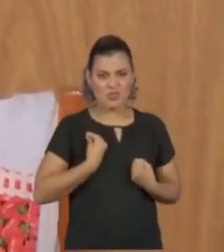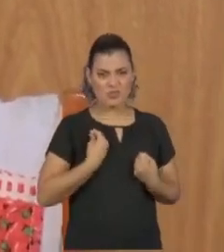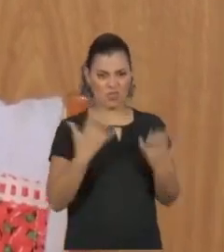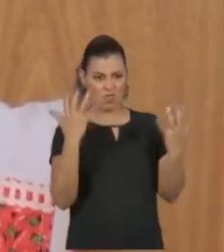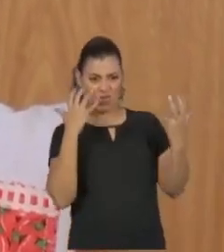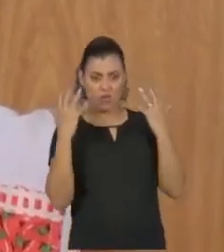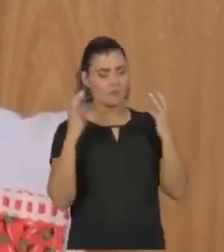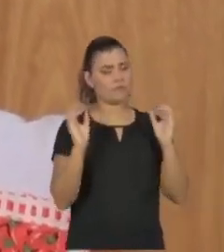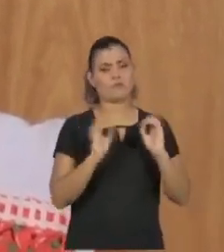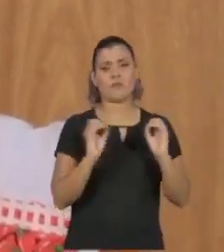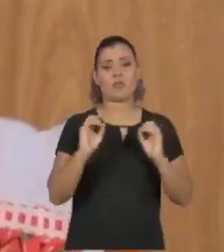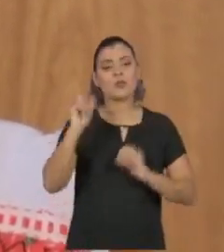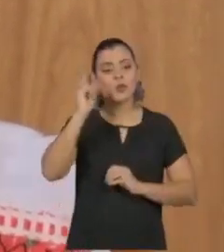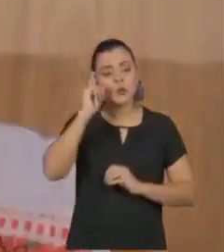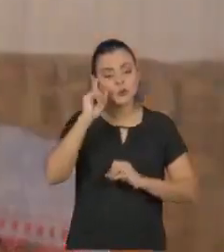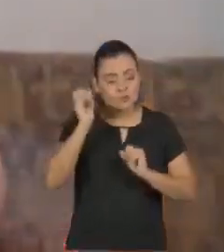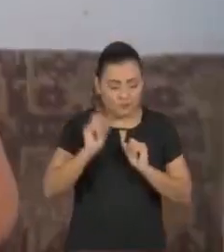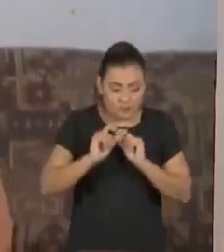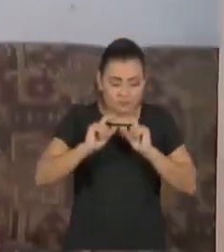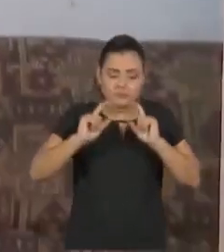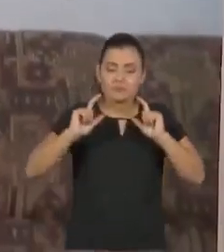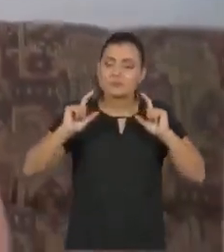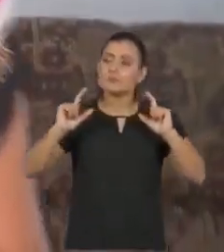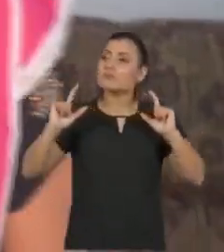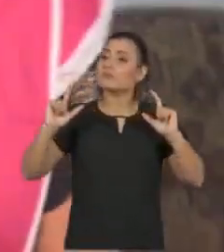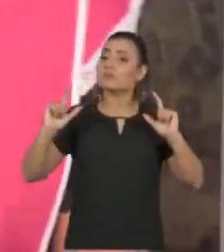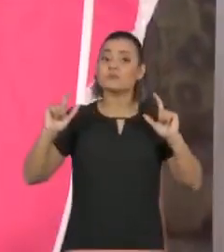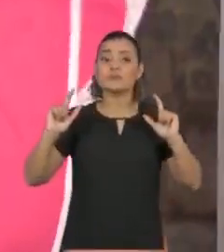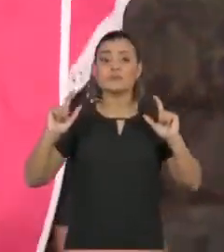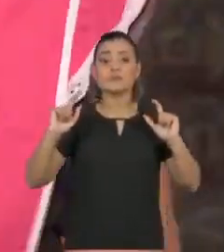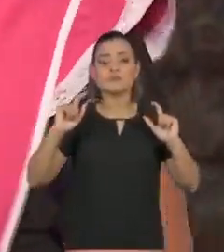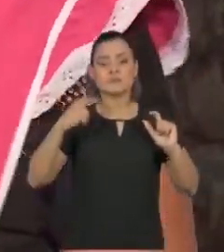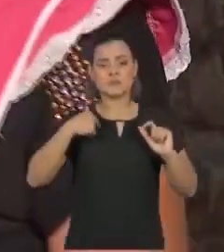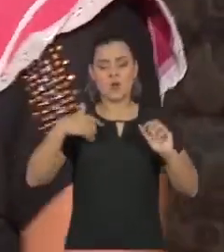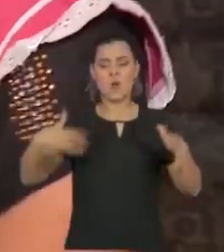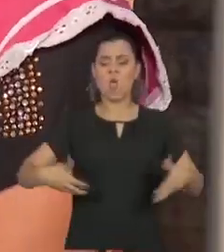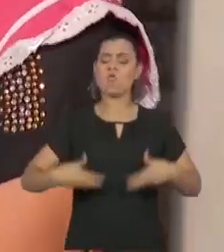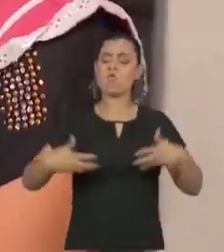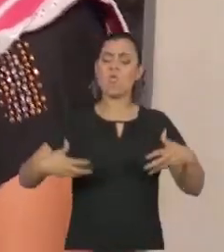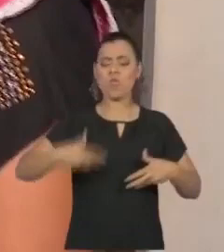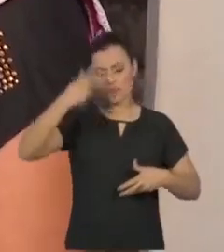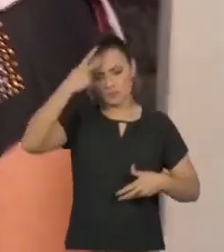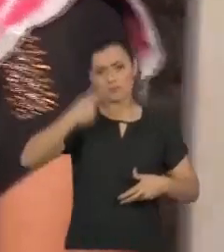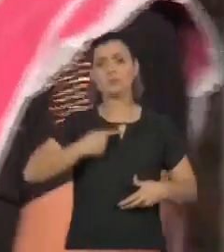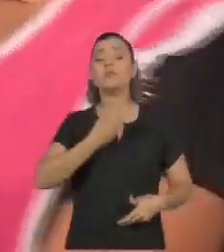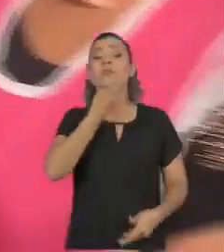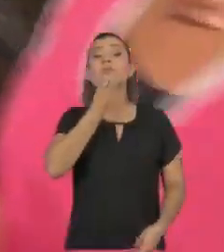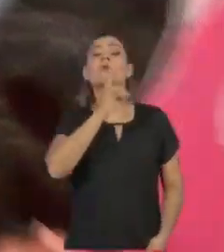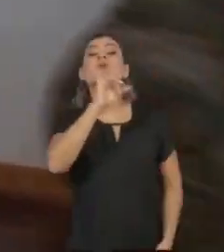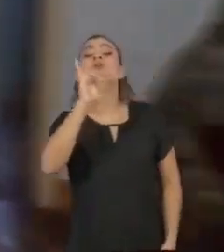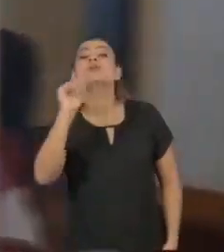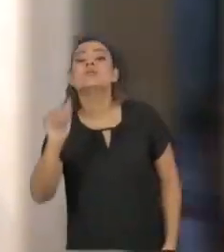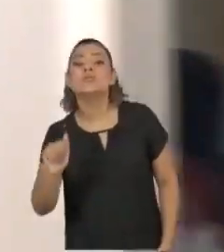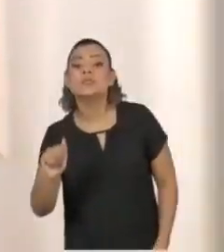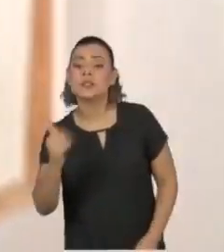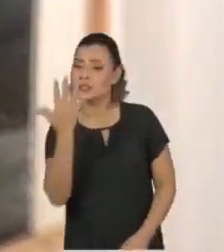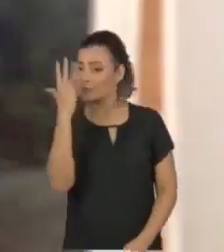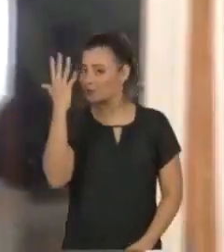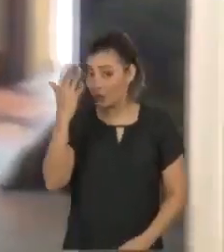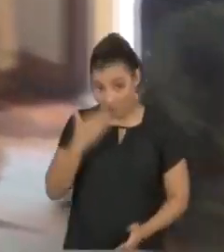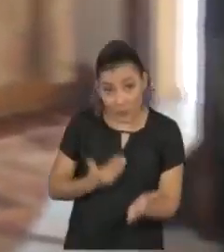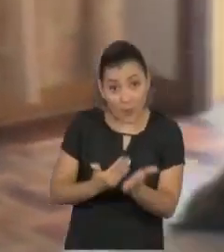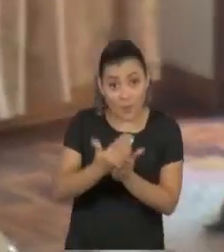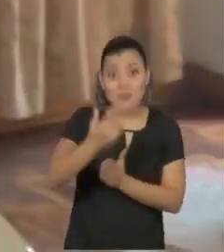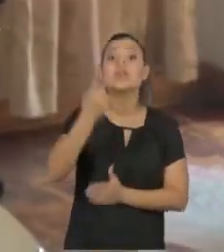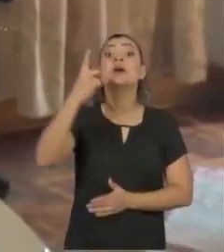dia, ao levantar para trabalhar, diz a si mesma mensagens de incentivo. Bom dia! Vamos começar